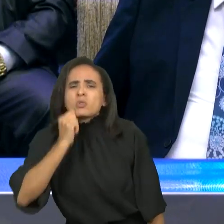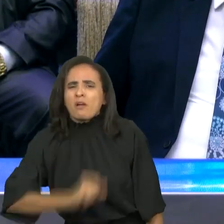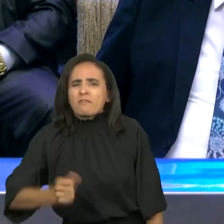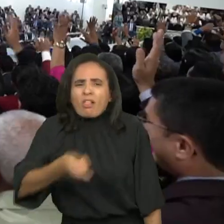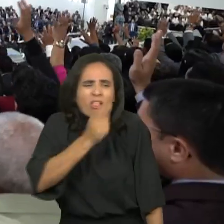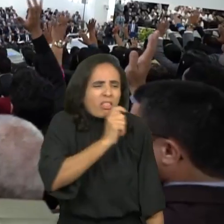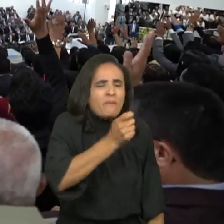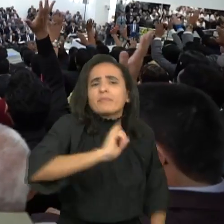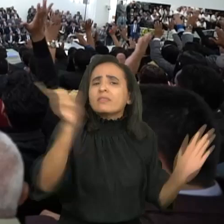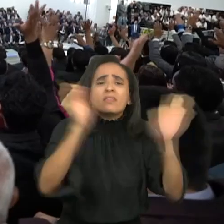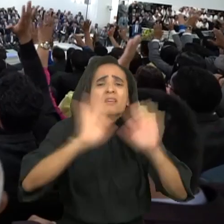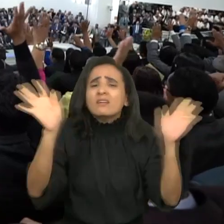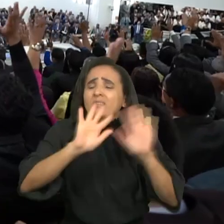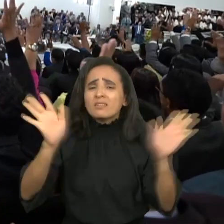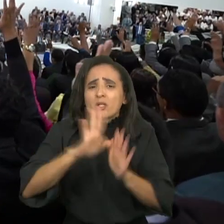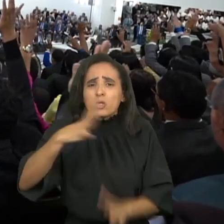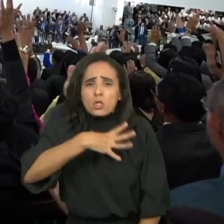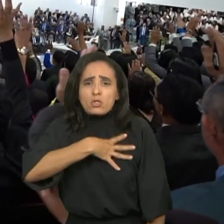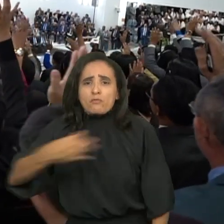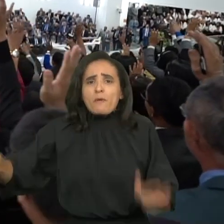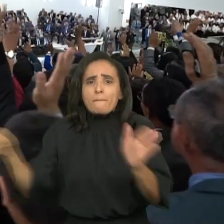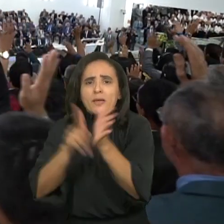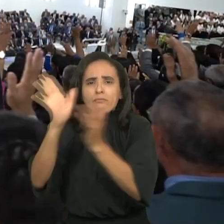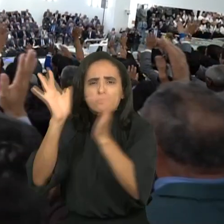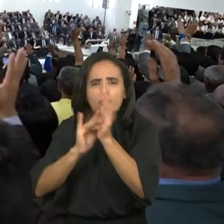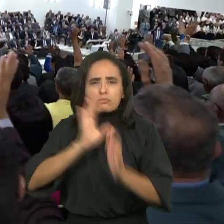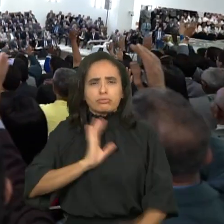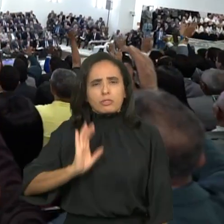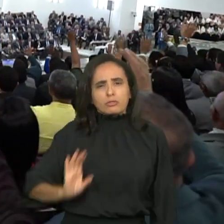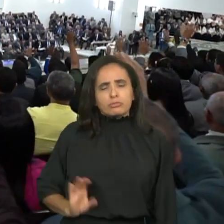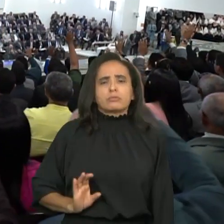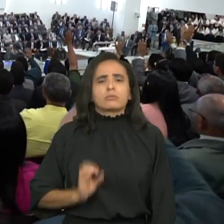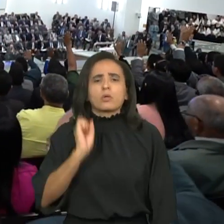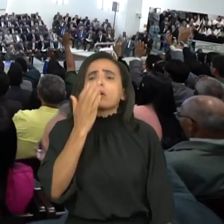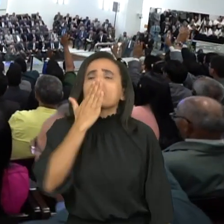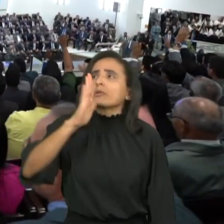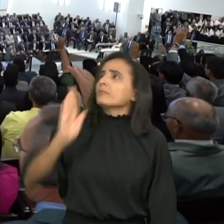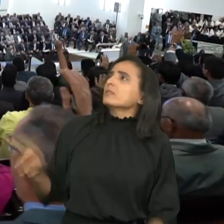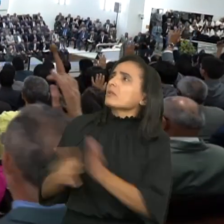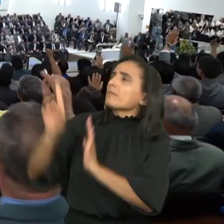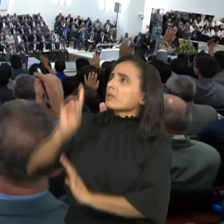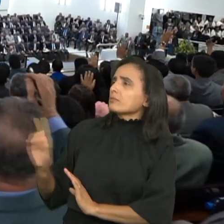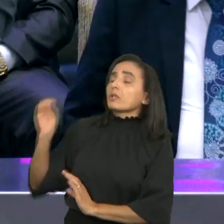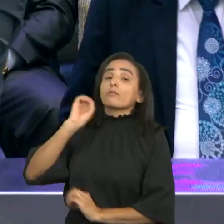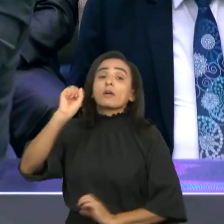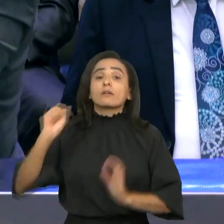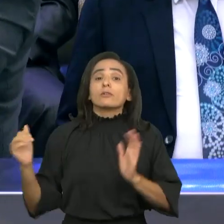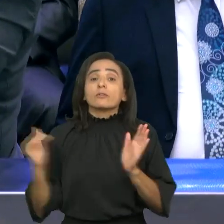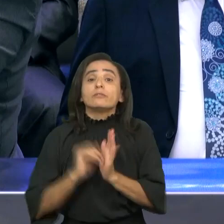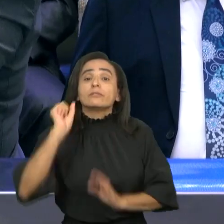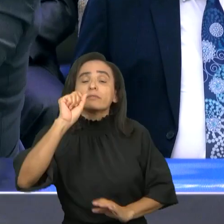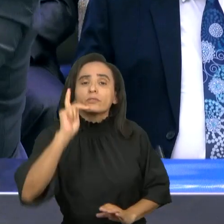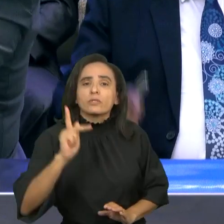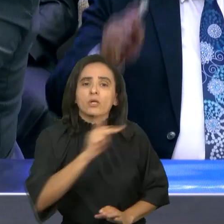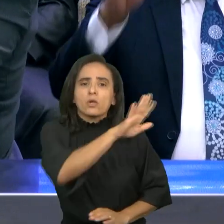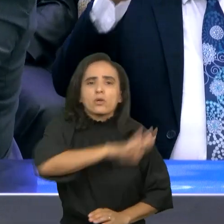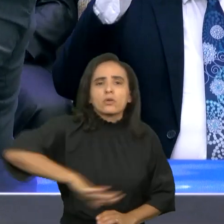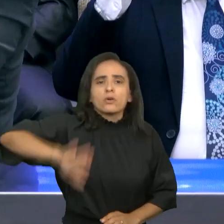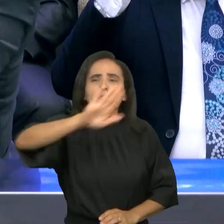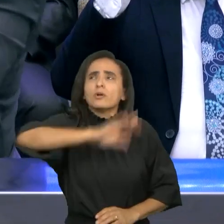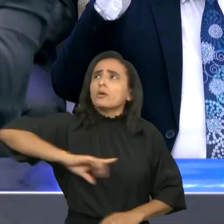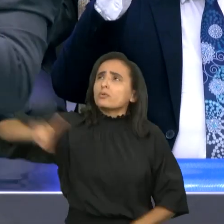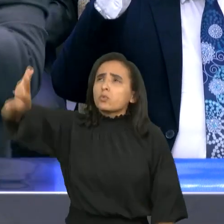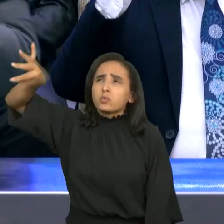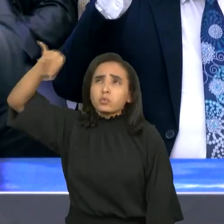retorgada porque a promessa da palavra de Deus é e será que nos últimos dias de Deus eu